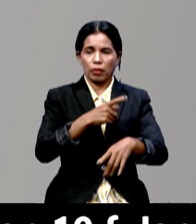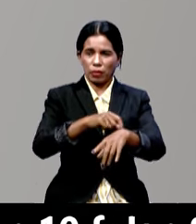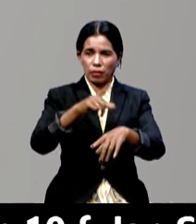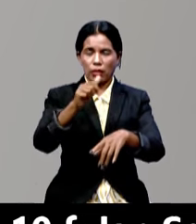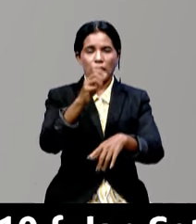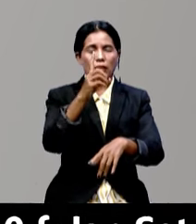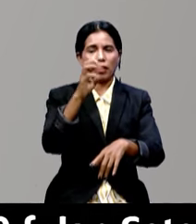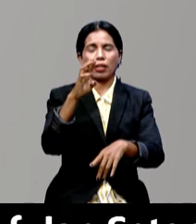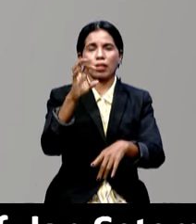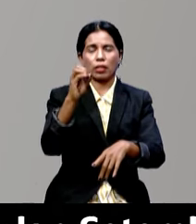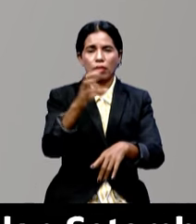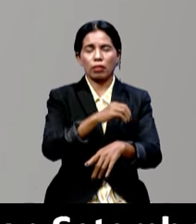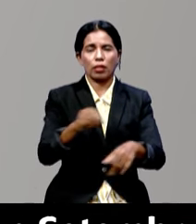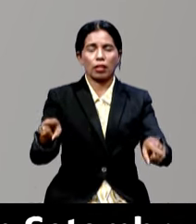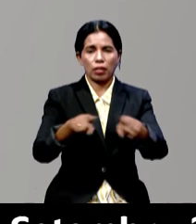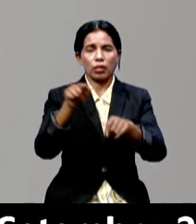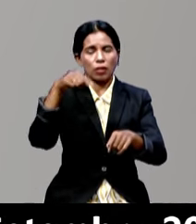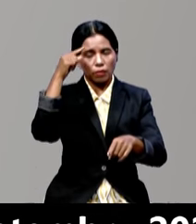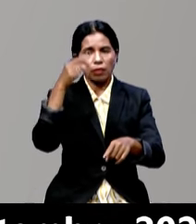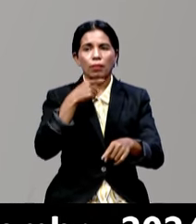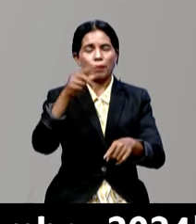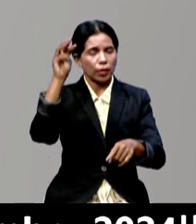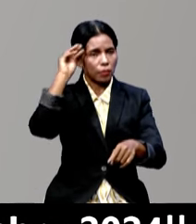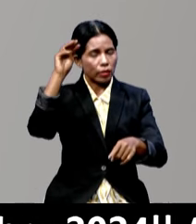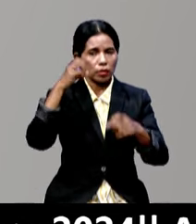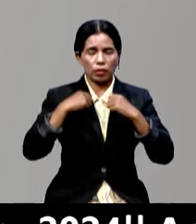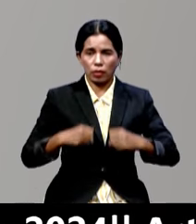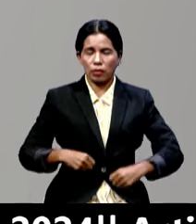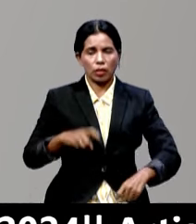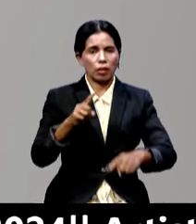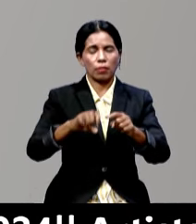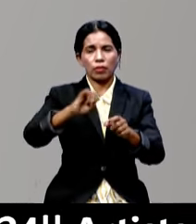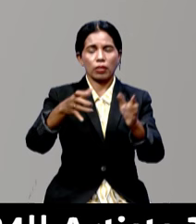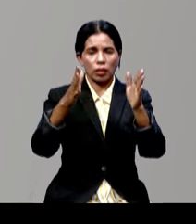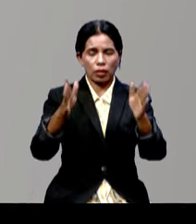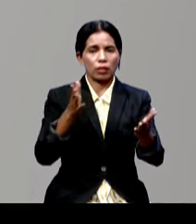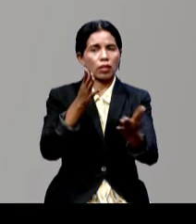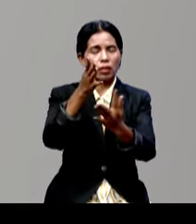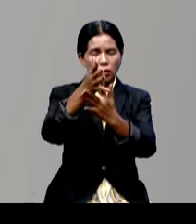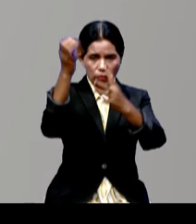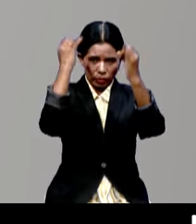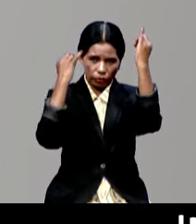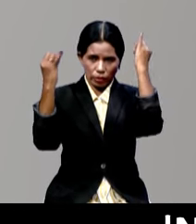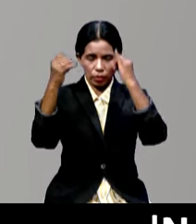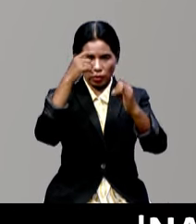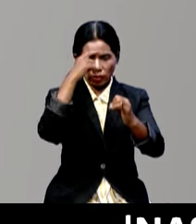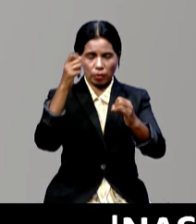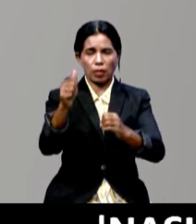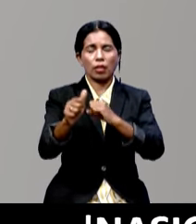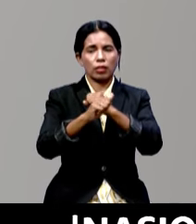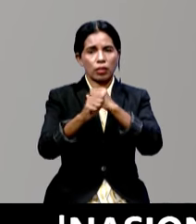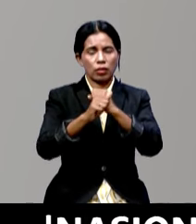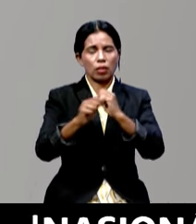Hugo anesan portavoz governo hateten ministero sira la belebando jornalista sira to acesso ba informasyon tambação né